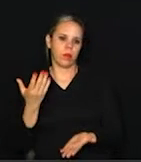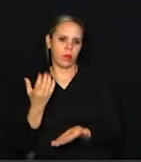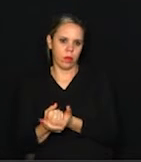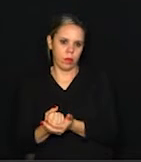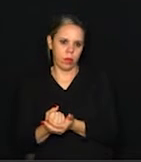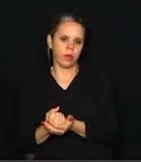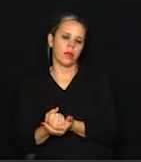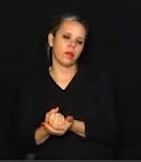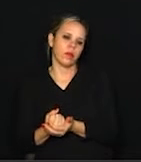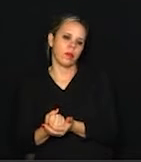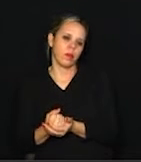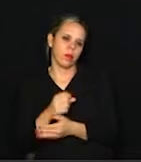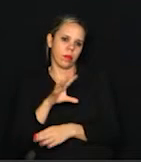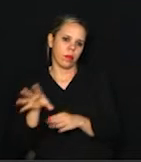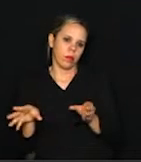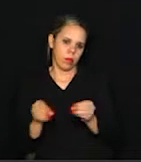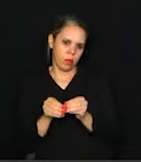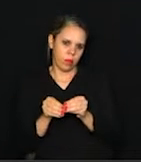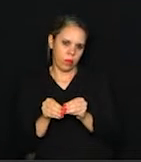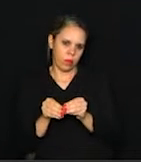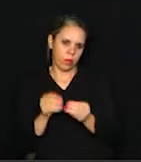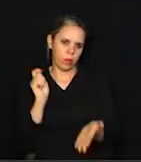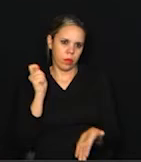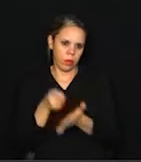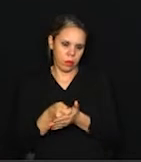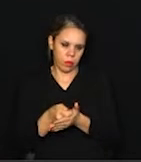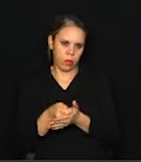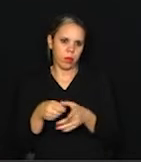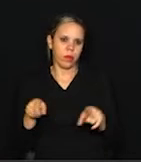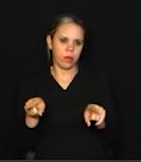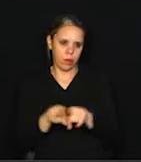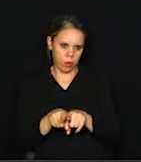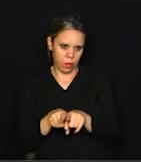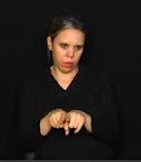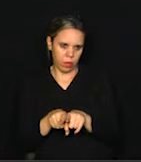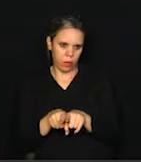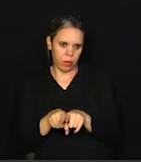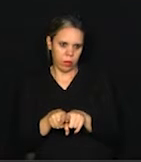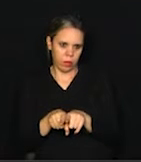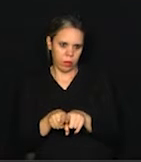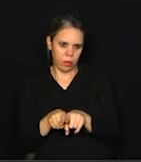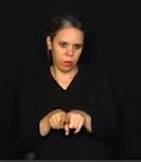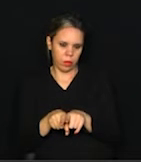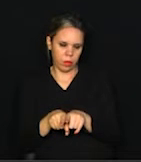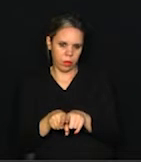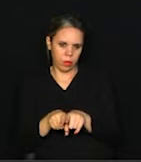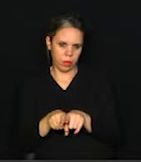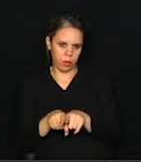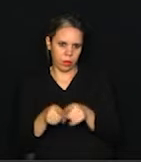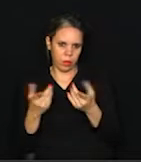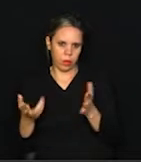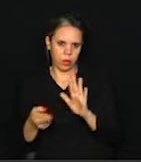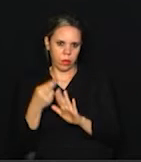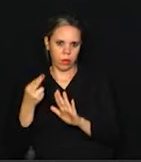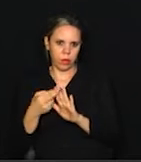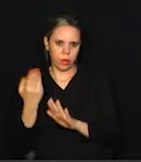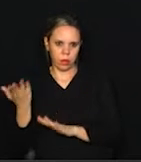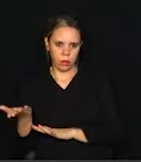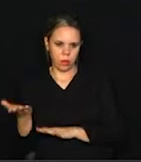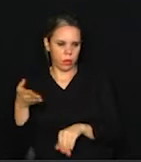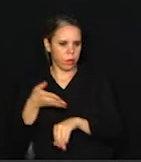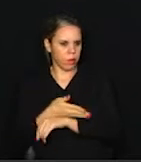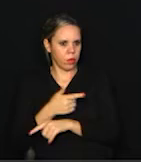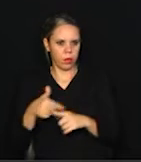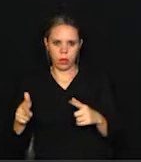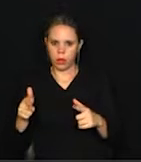foi concluído e cujo pagamento também foi concluído, uma vez que essa resolução não interferia